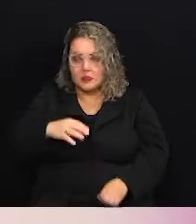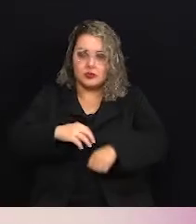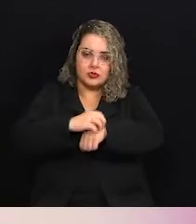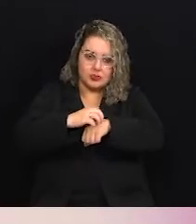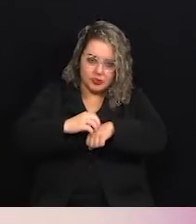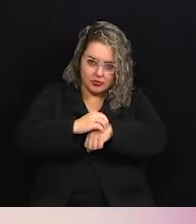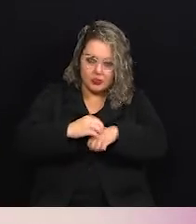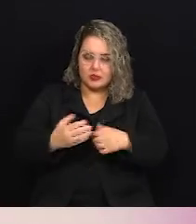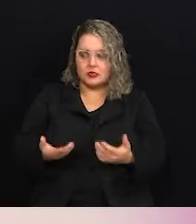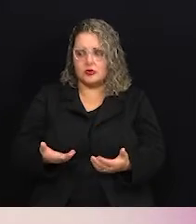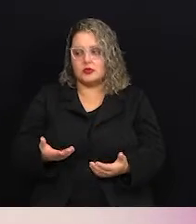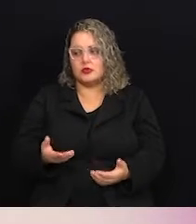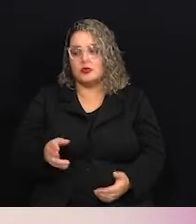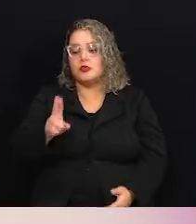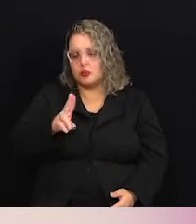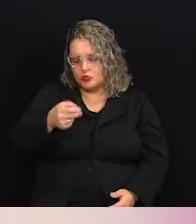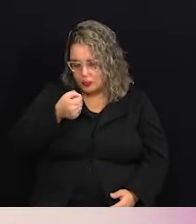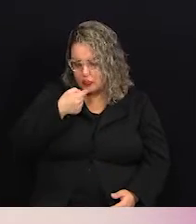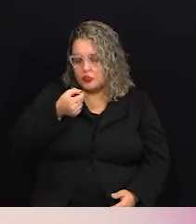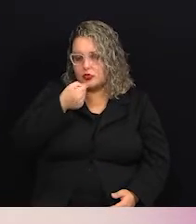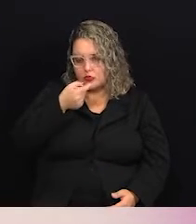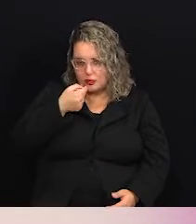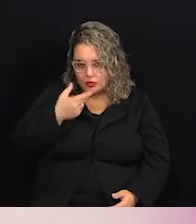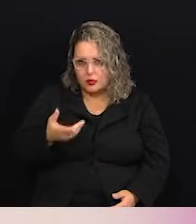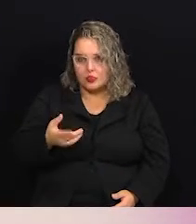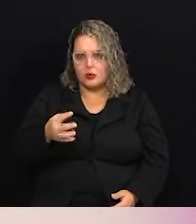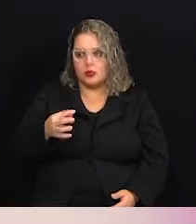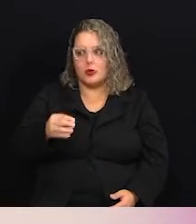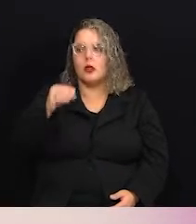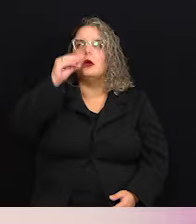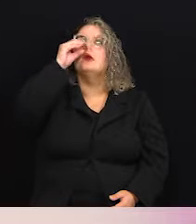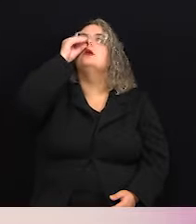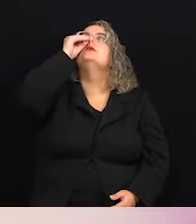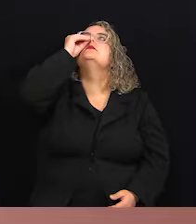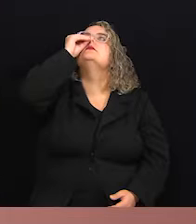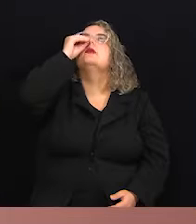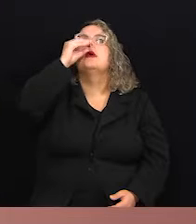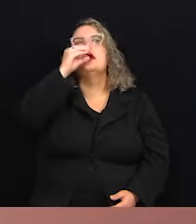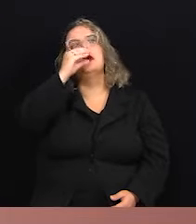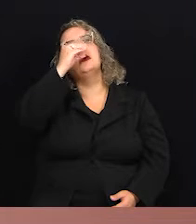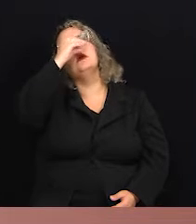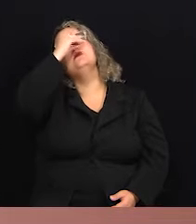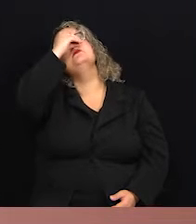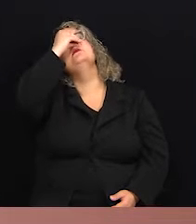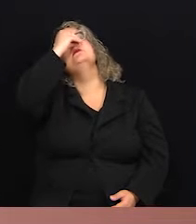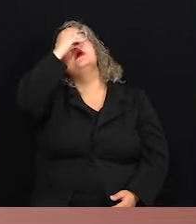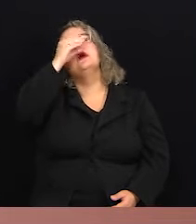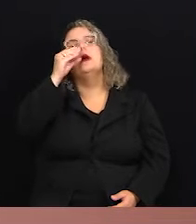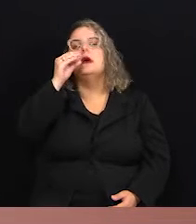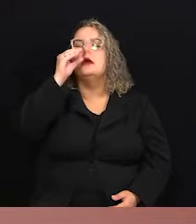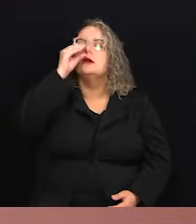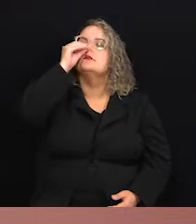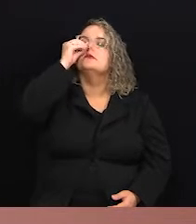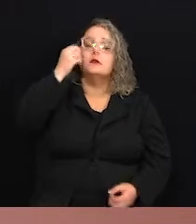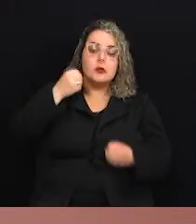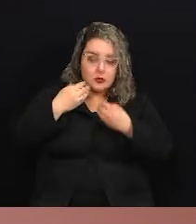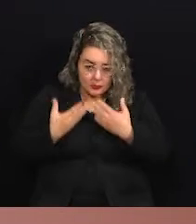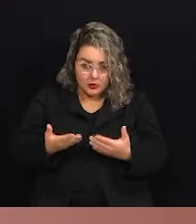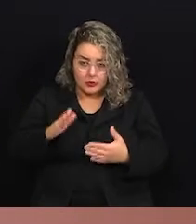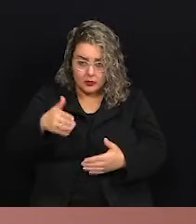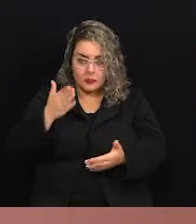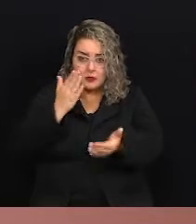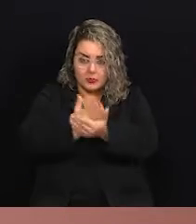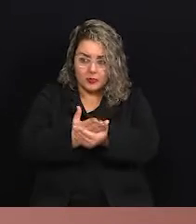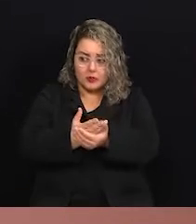alérgica, usa a medicação, que a medicação é tópica, nasal, e muitas vezes fica bem. Na hora que para